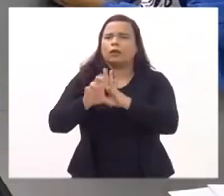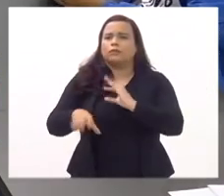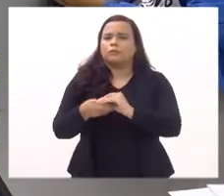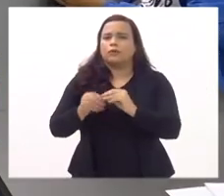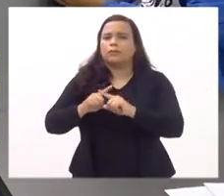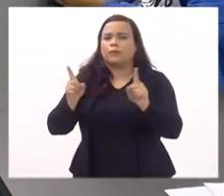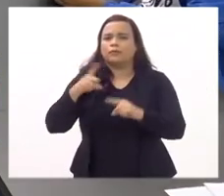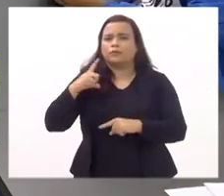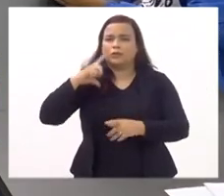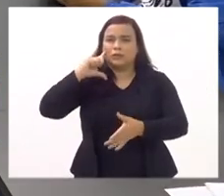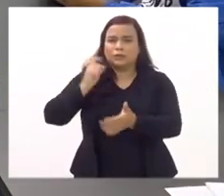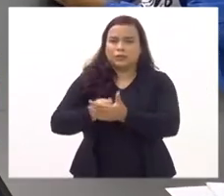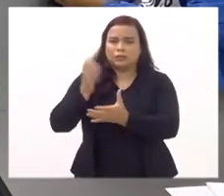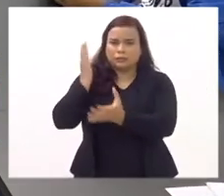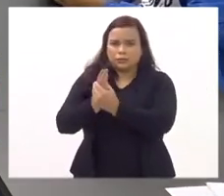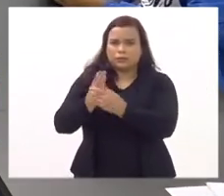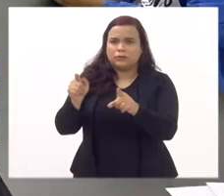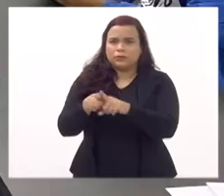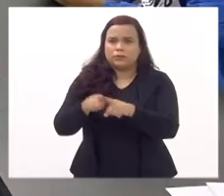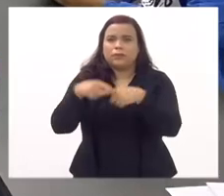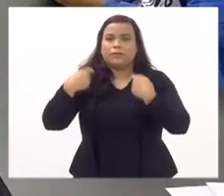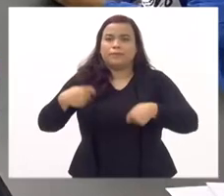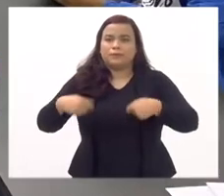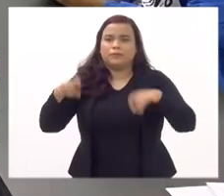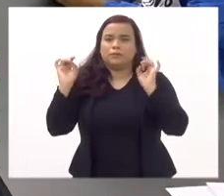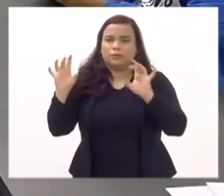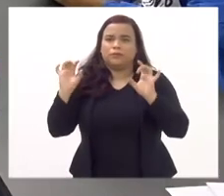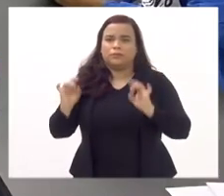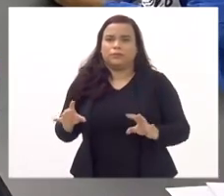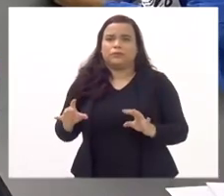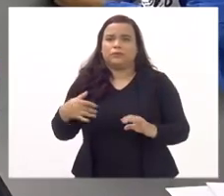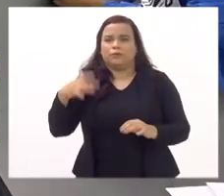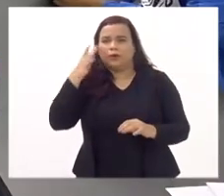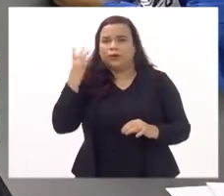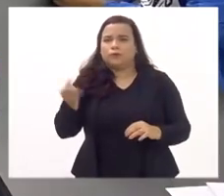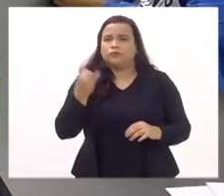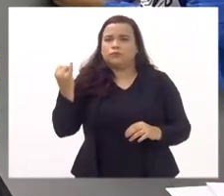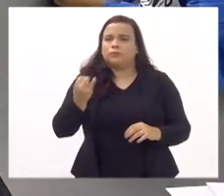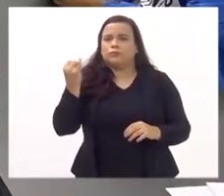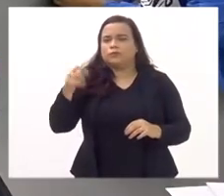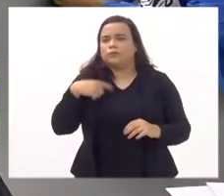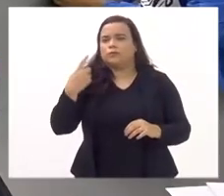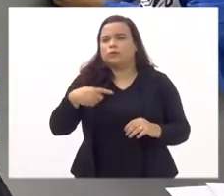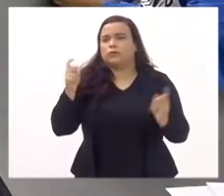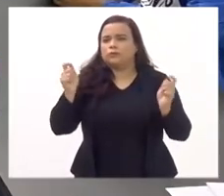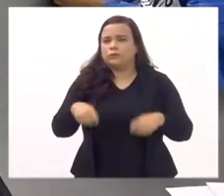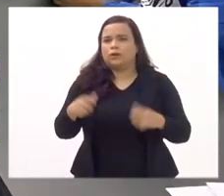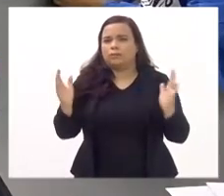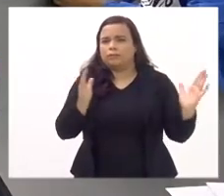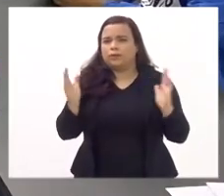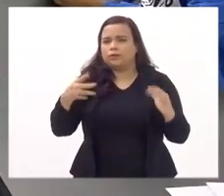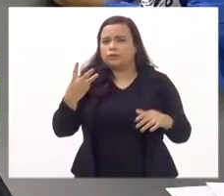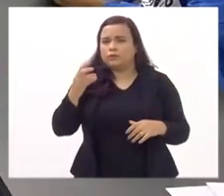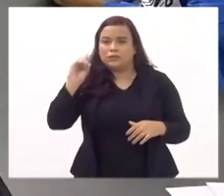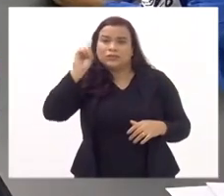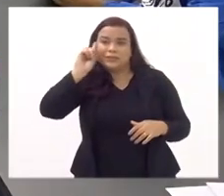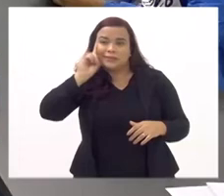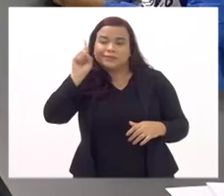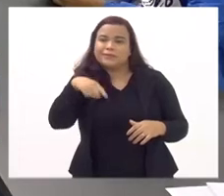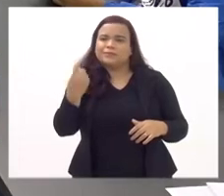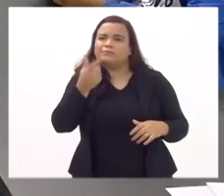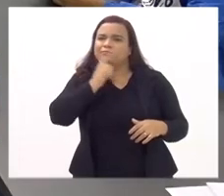decisão judicial também que precisa ser cumprida. E aí eu acho que a gente pode trabalhar com esse prazo de 30 dias para buscar